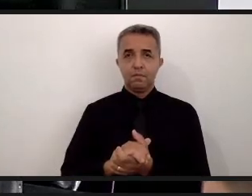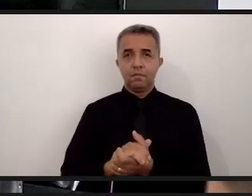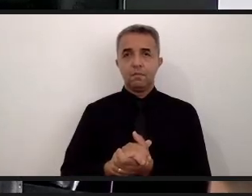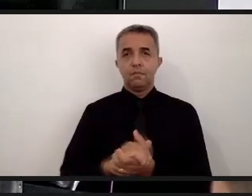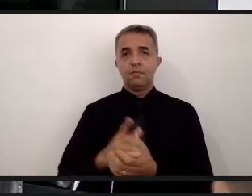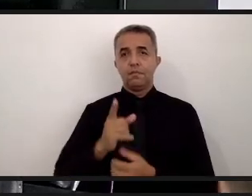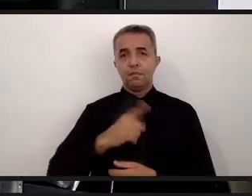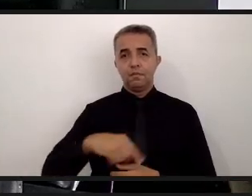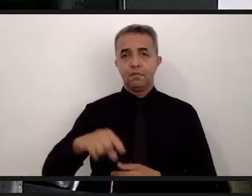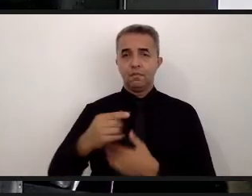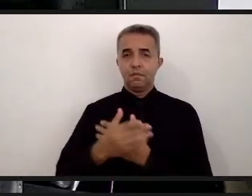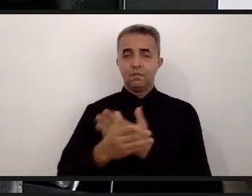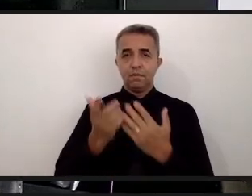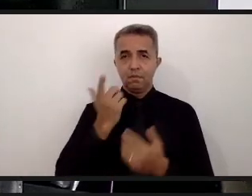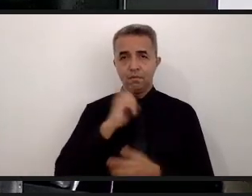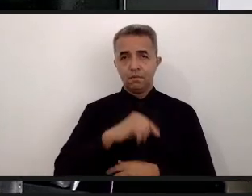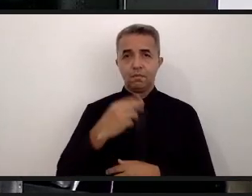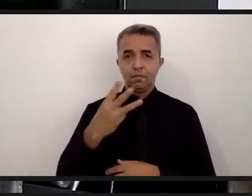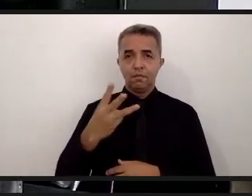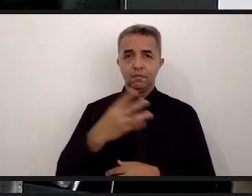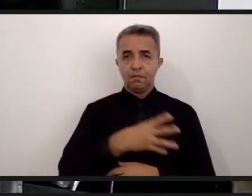bons frutos. 3 filhos,